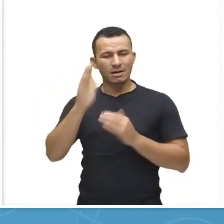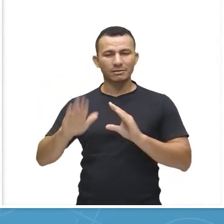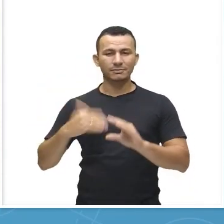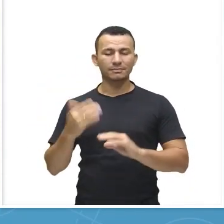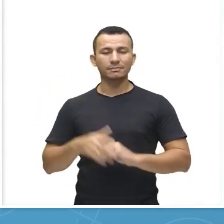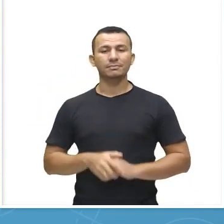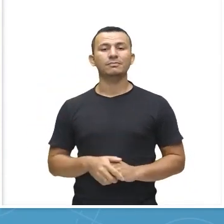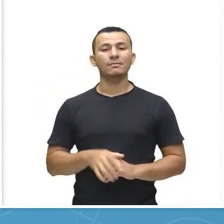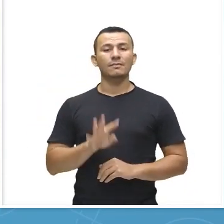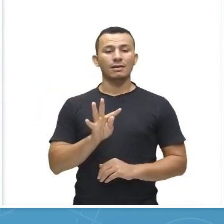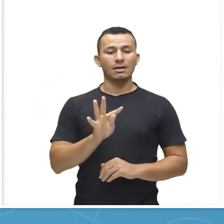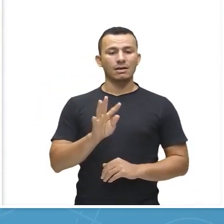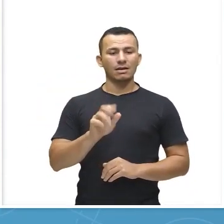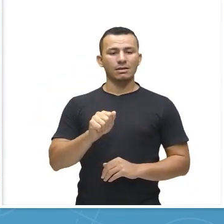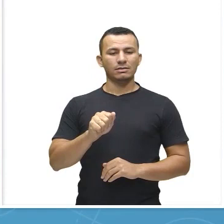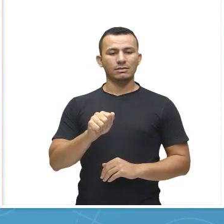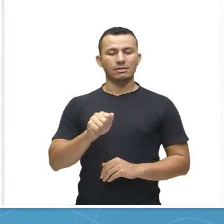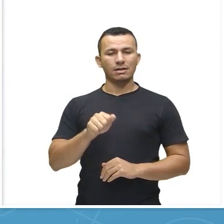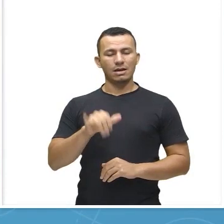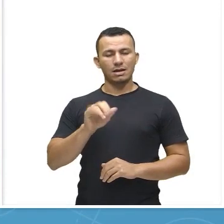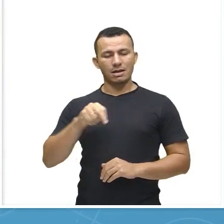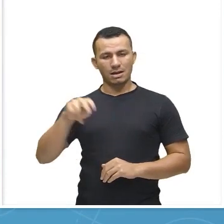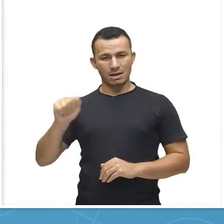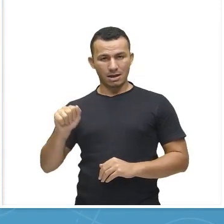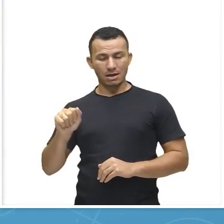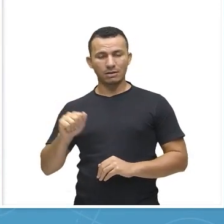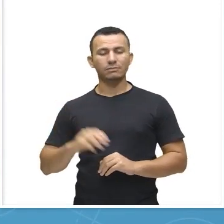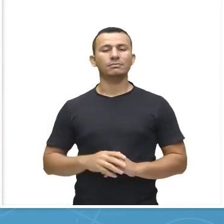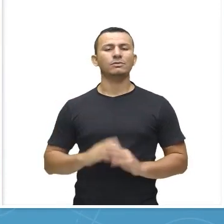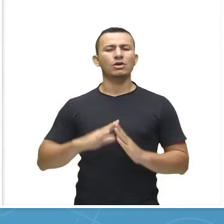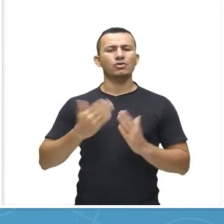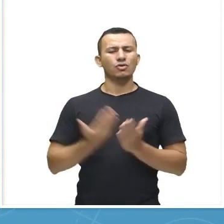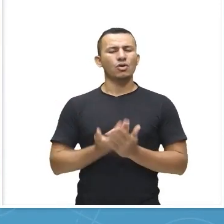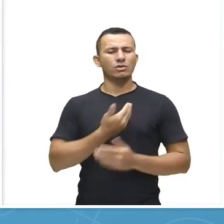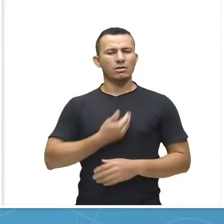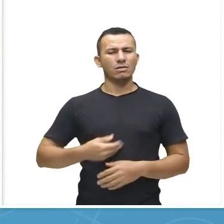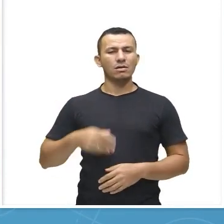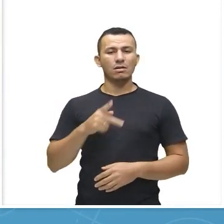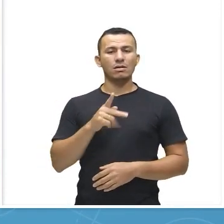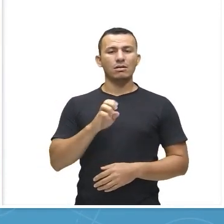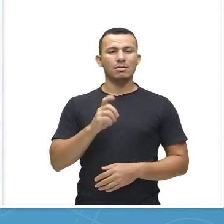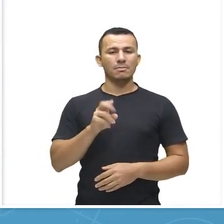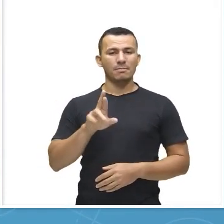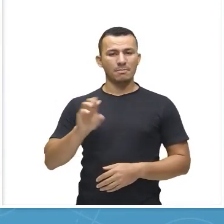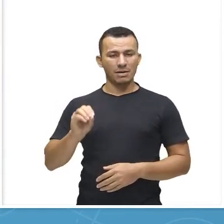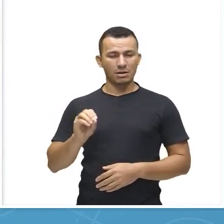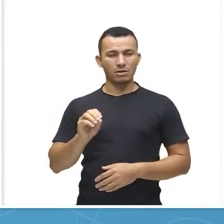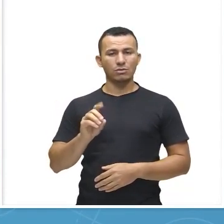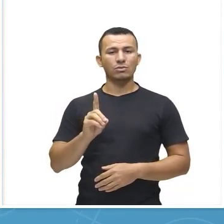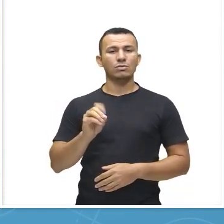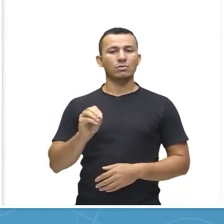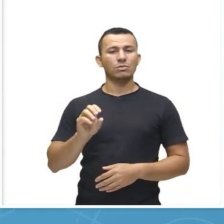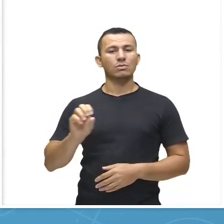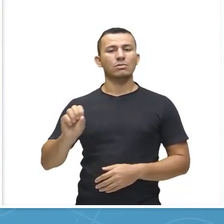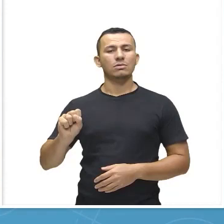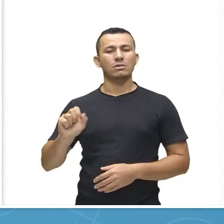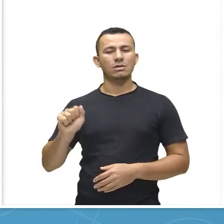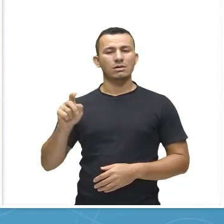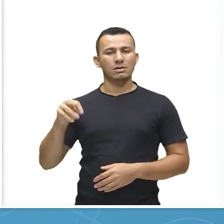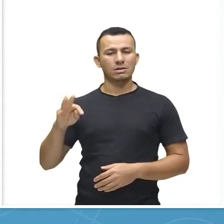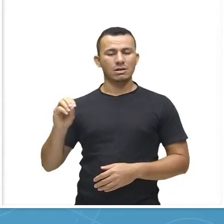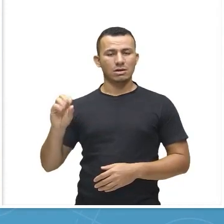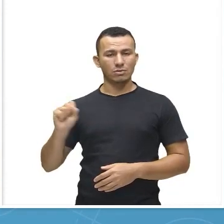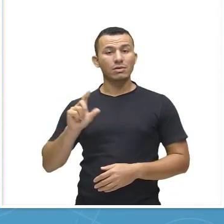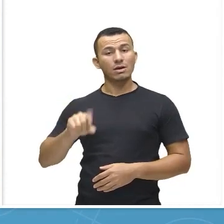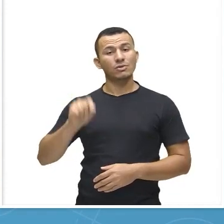A Tainá Mendes, da Escola Estadual Pedro dos Santos, colocou letra B. Deixou bem claro, né? Que